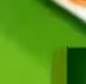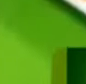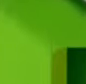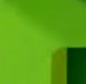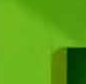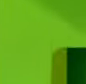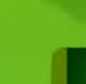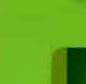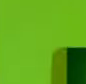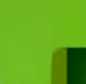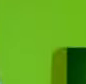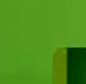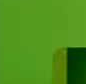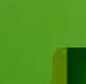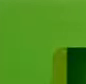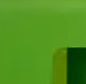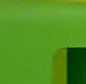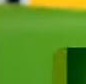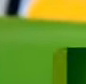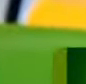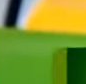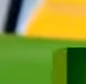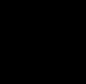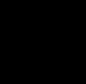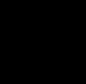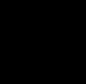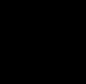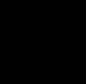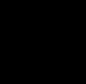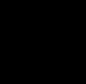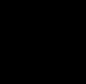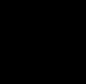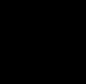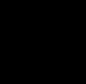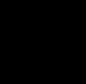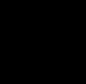99927-9000. Aperto todos os dias.